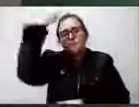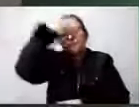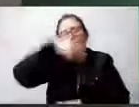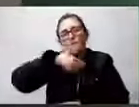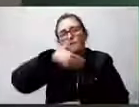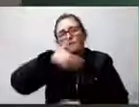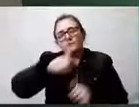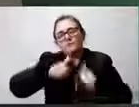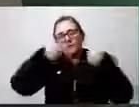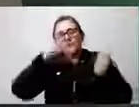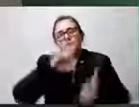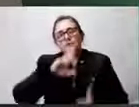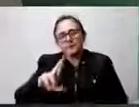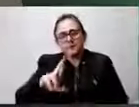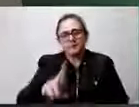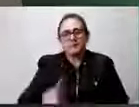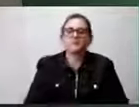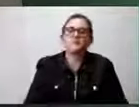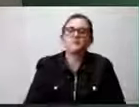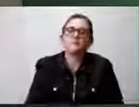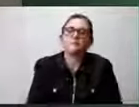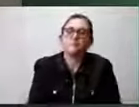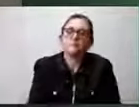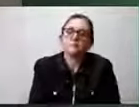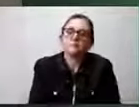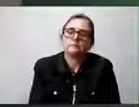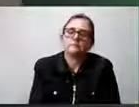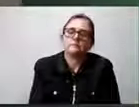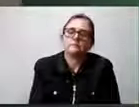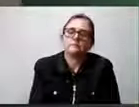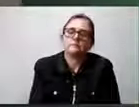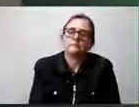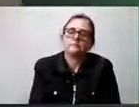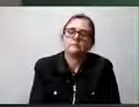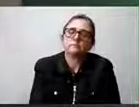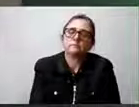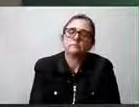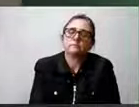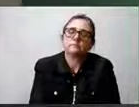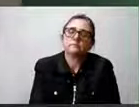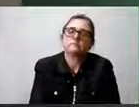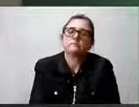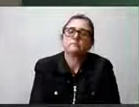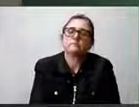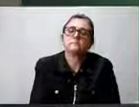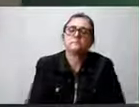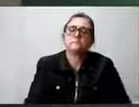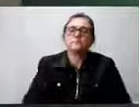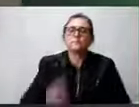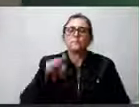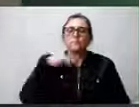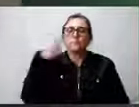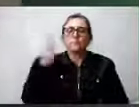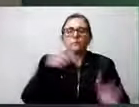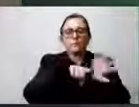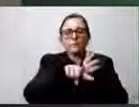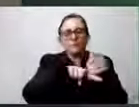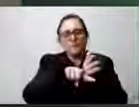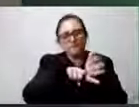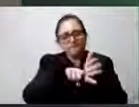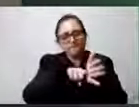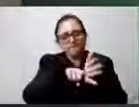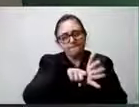melhores resultados. Excelente. Já vou passar para a próxima pergunta, mas eu acho que também pode ter um pouco a ver com